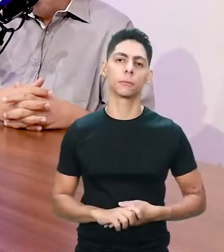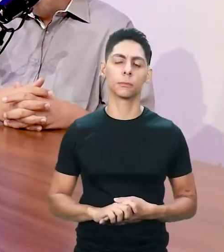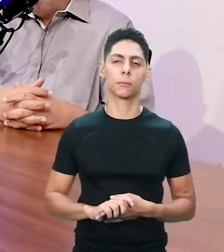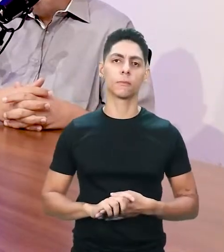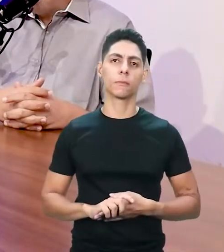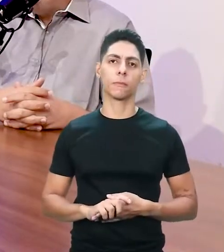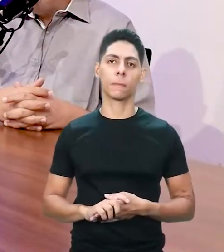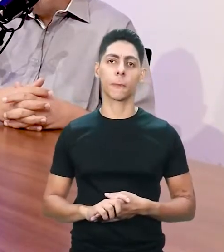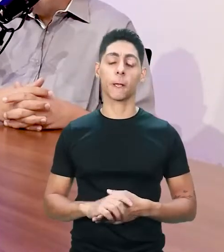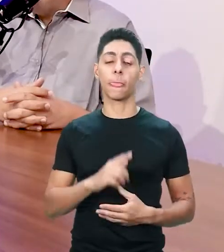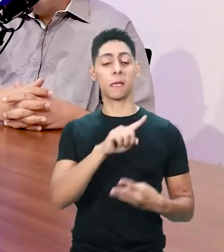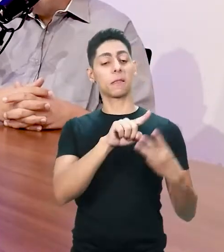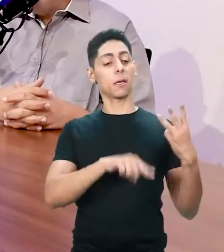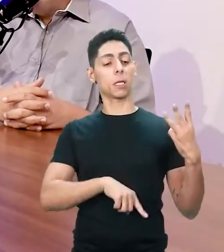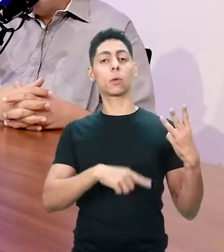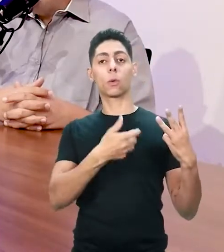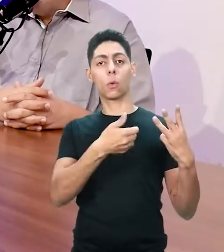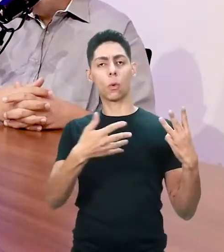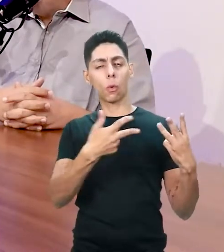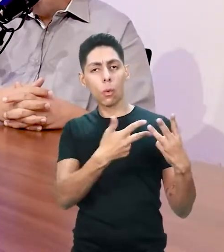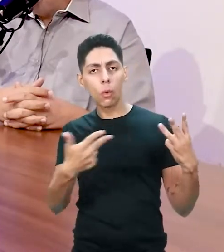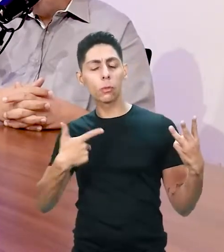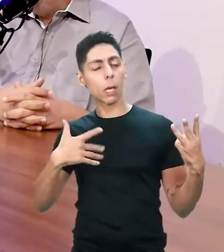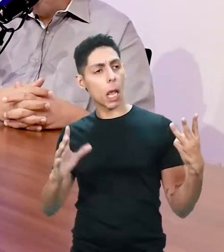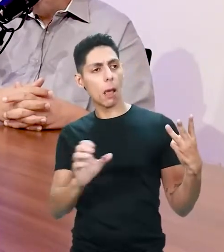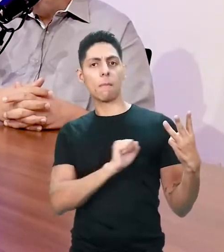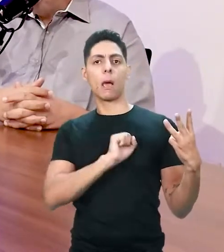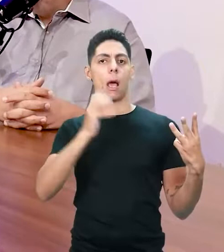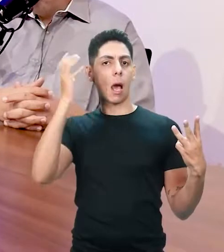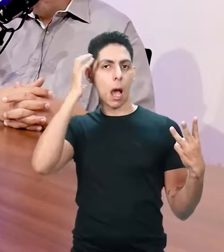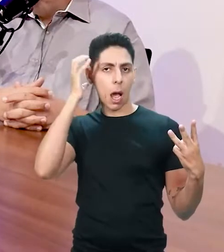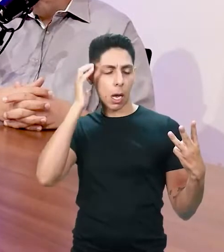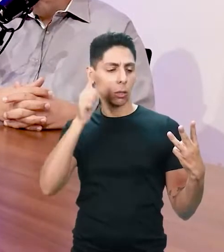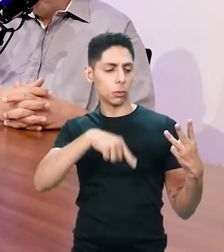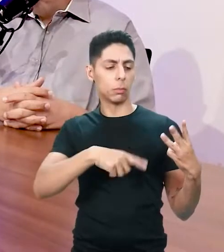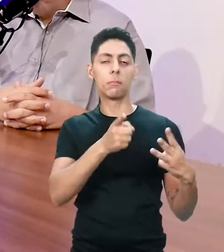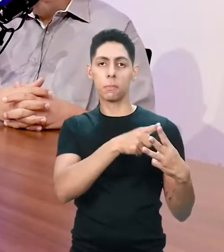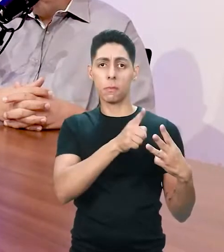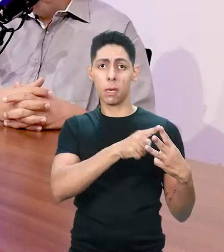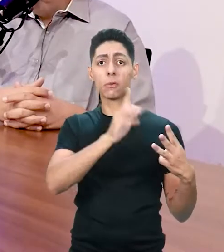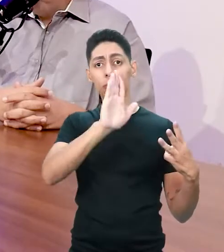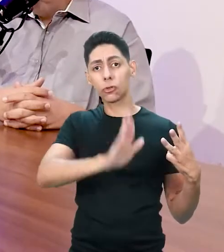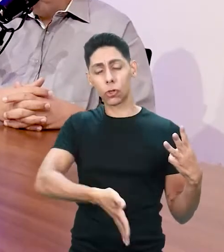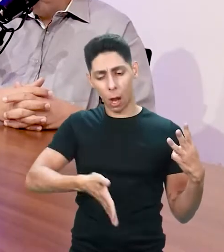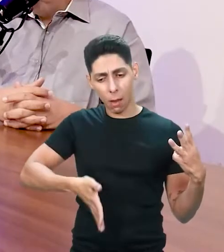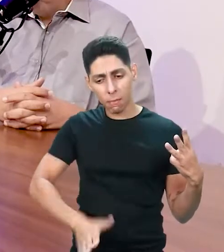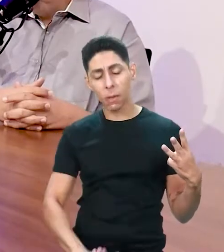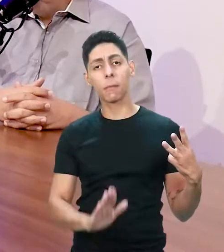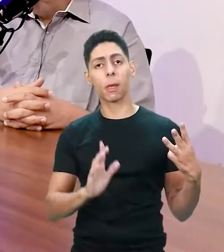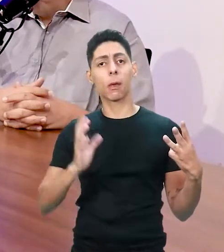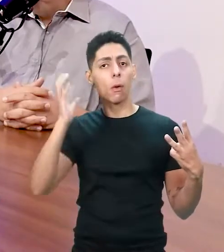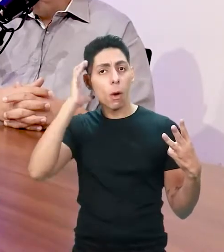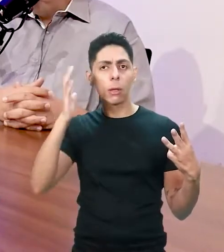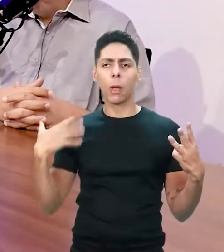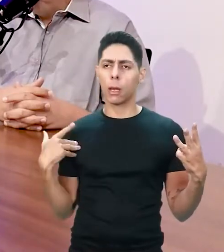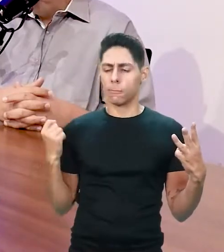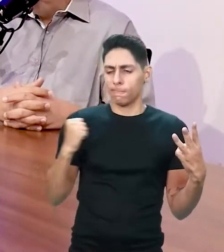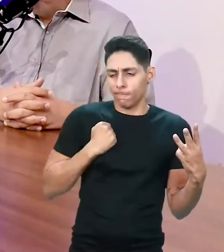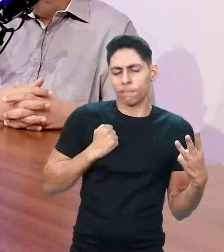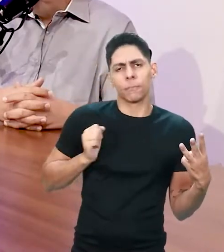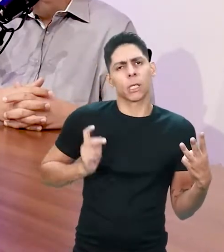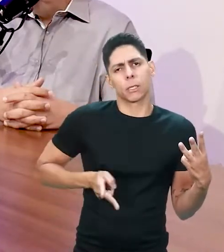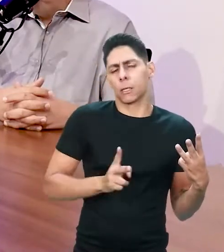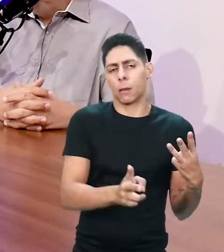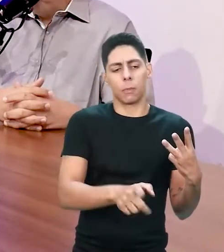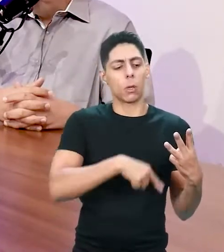Então, eu tenho 3 fatores para ser apaixonado por rádio. Primeiro esse, que desde bebê o rádio era minha companhia. O segundo